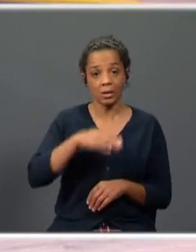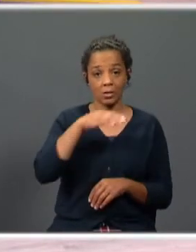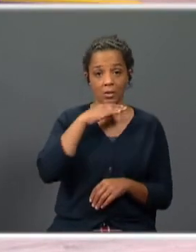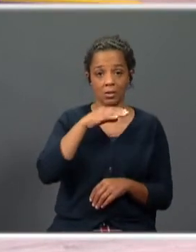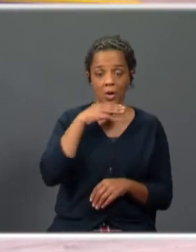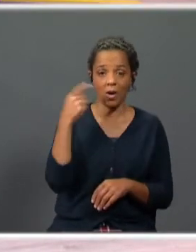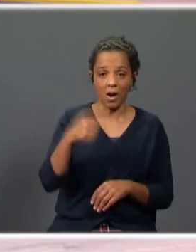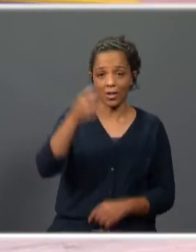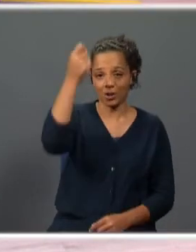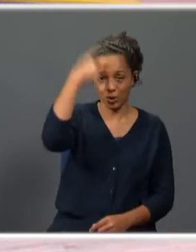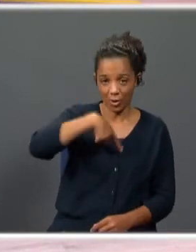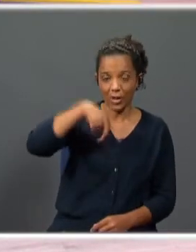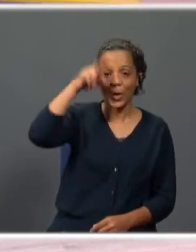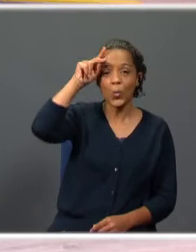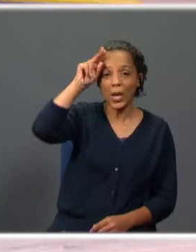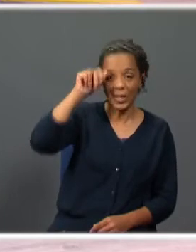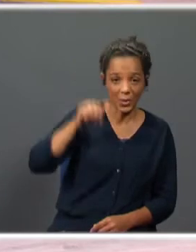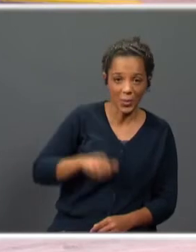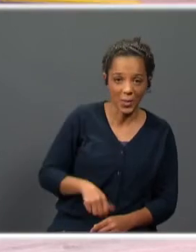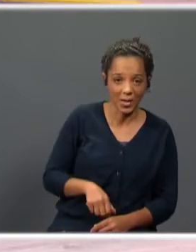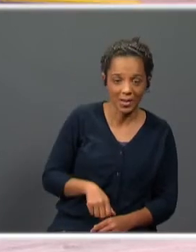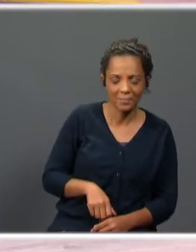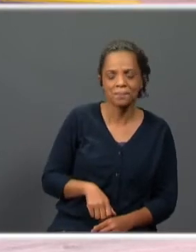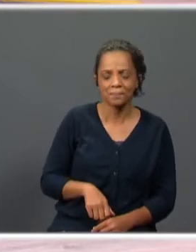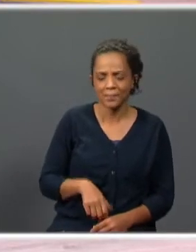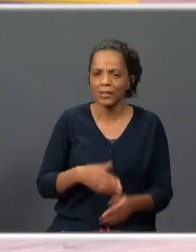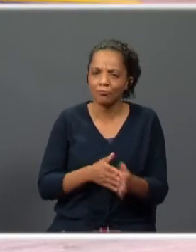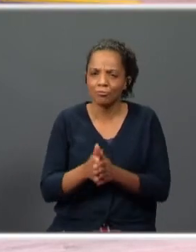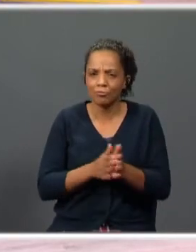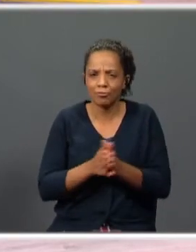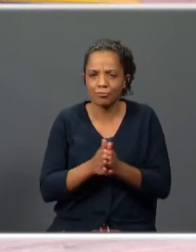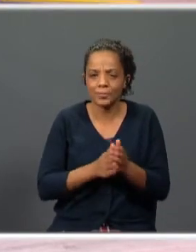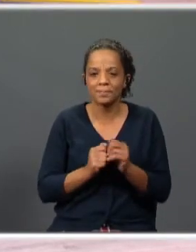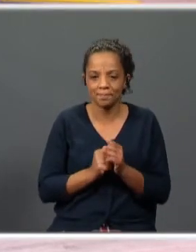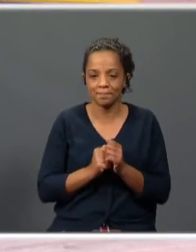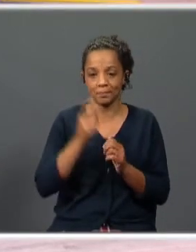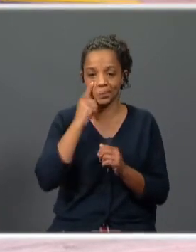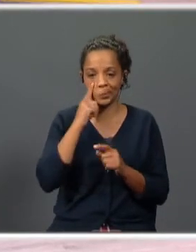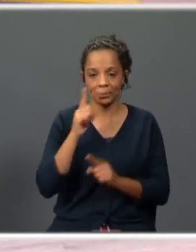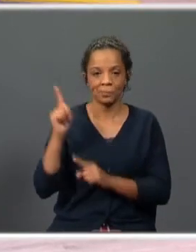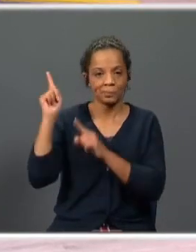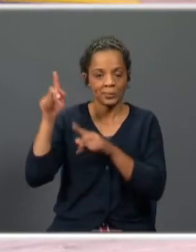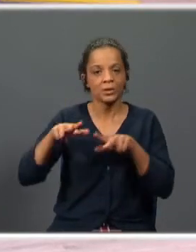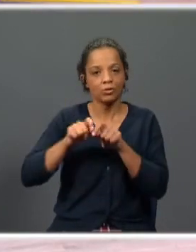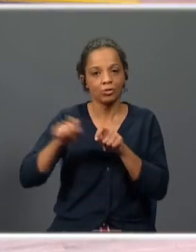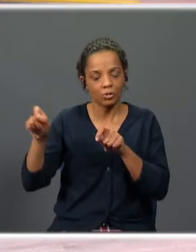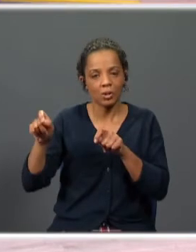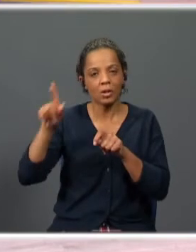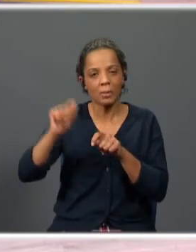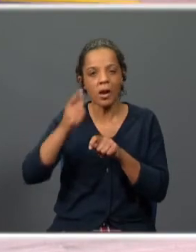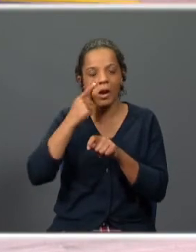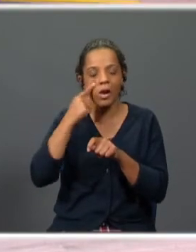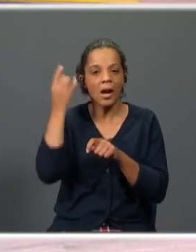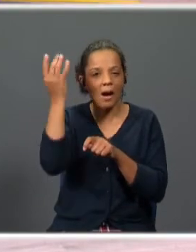na nossa história do coelhinho, não é? Então vamos aproveitar e vamos ver esta animação e vamos ver em